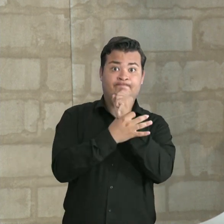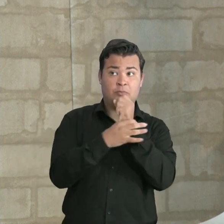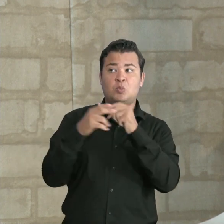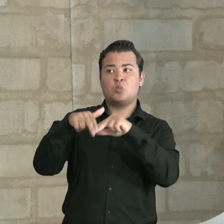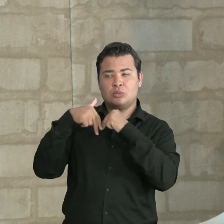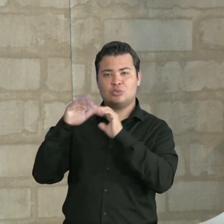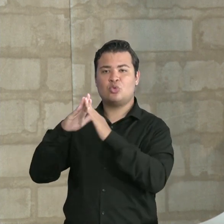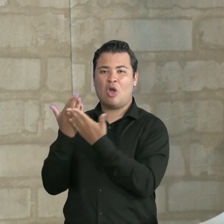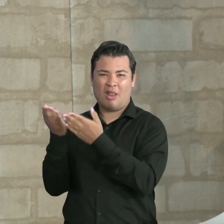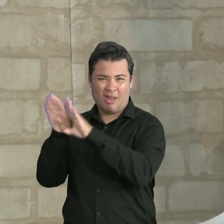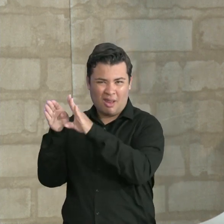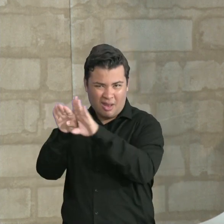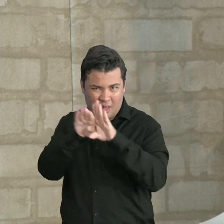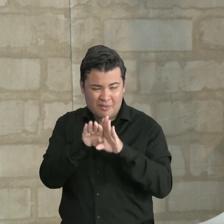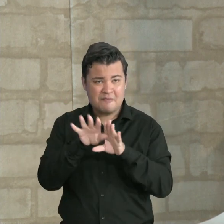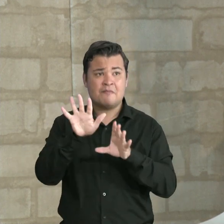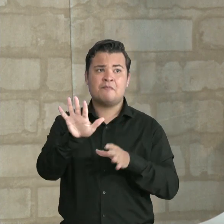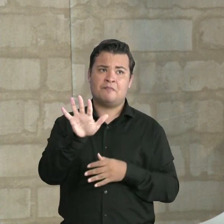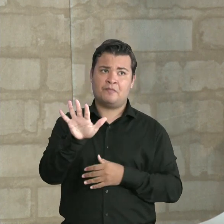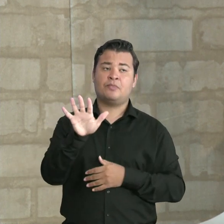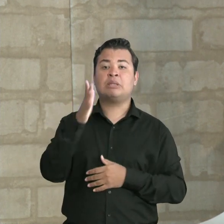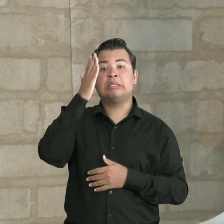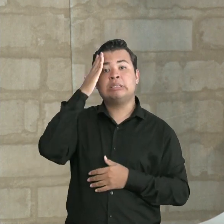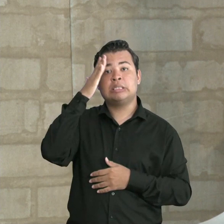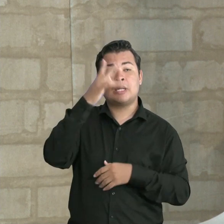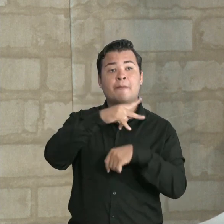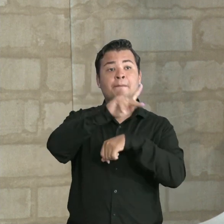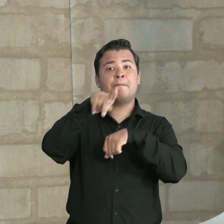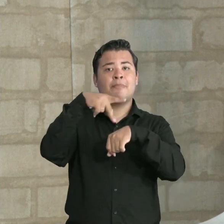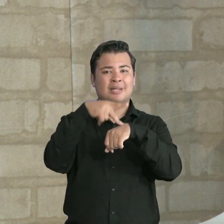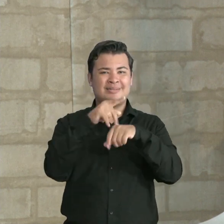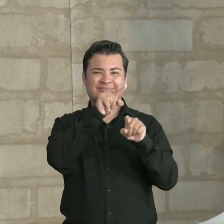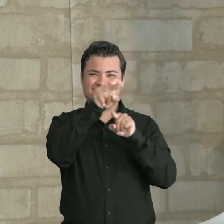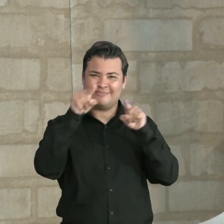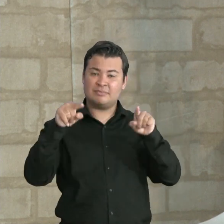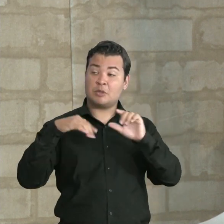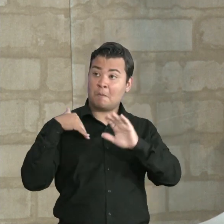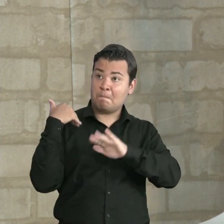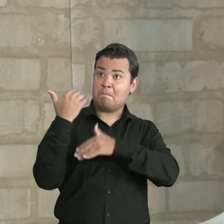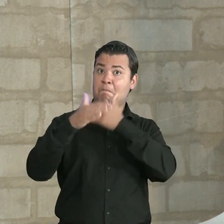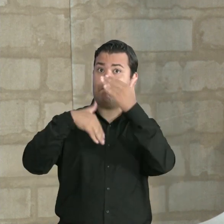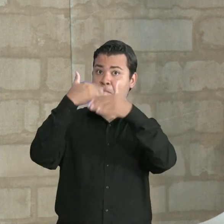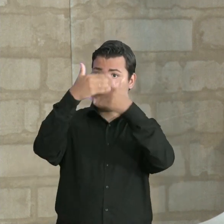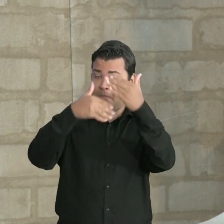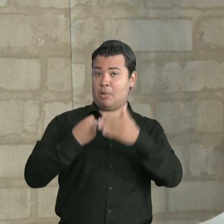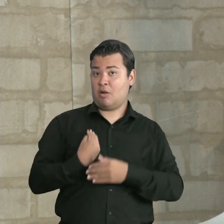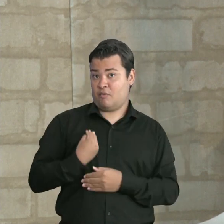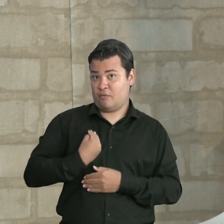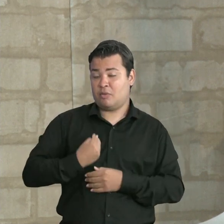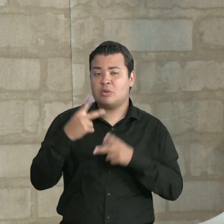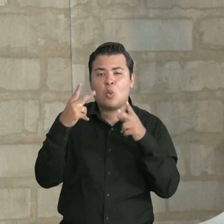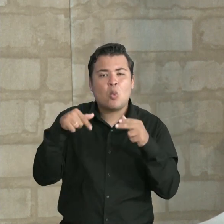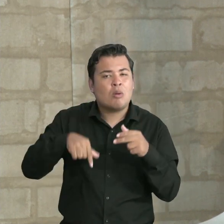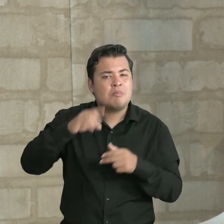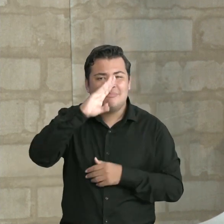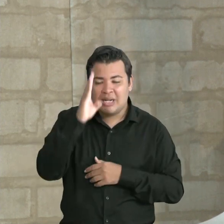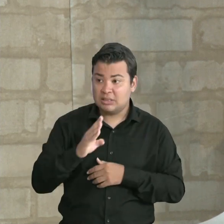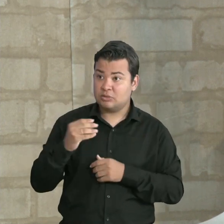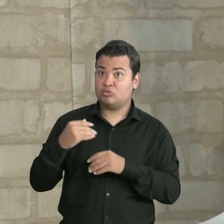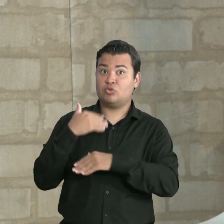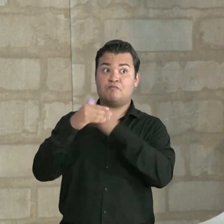Contudo, sabemos, nos países de desenvolvimento ou em desenvolvimento, como é o nosso